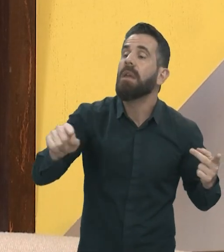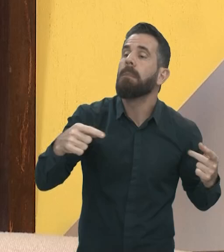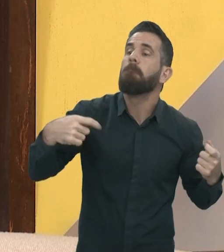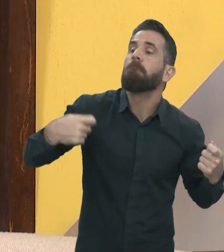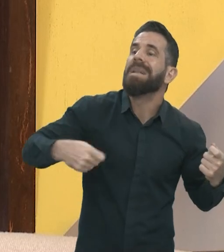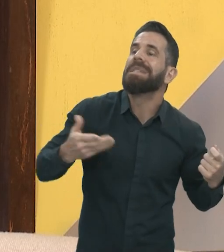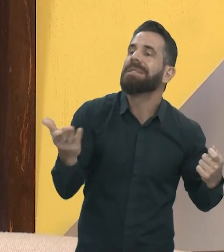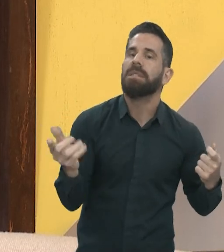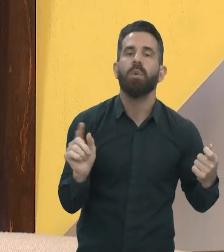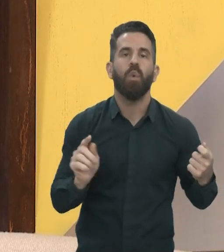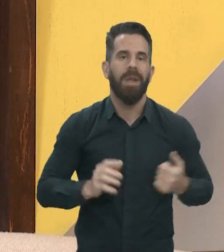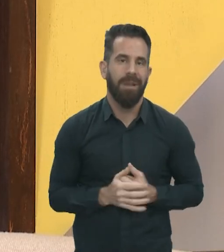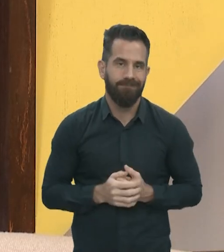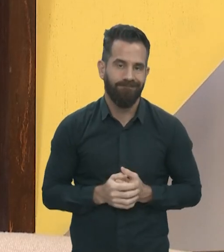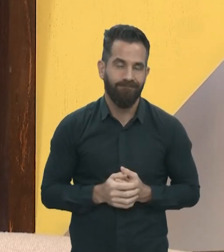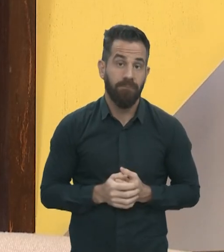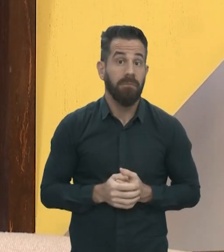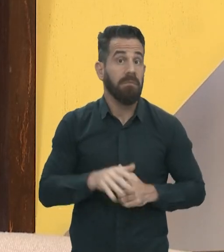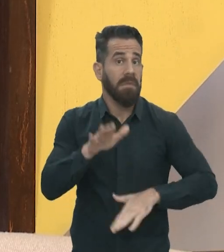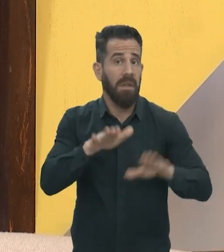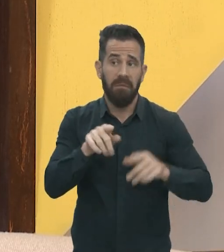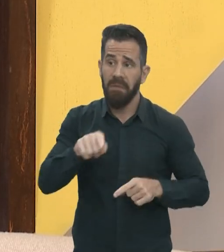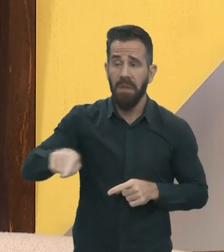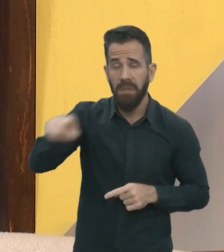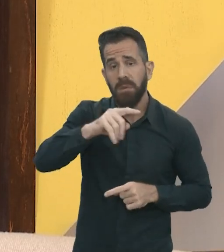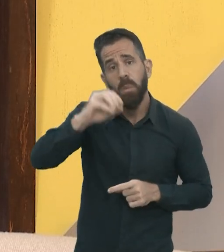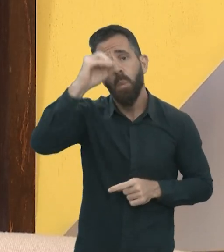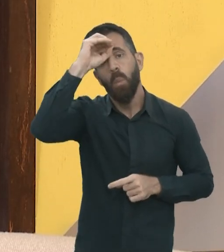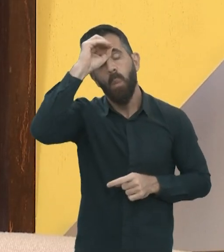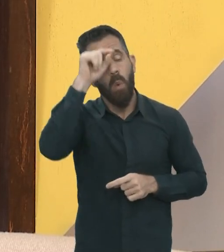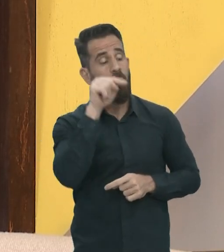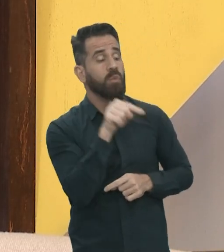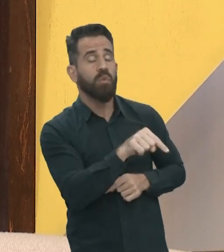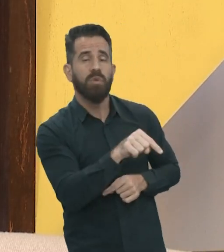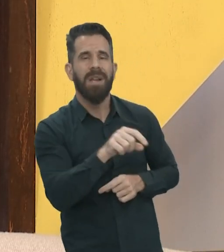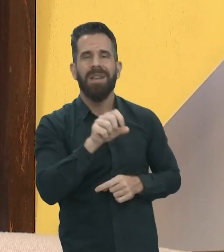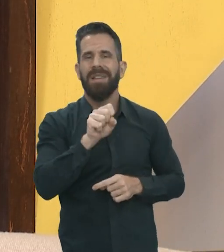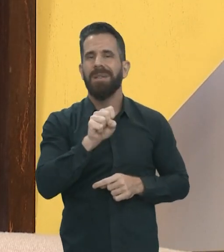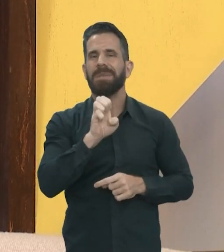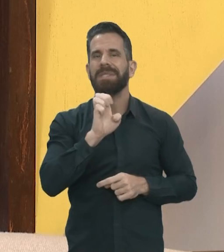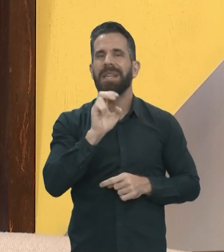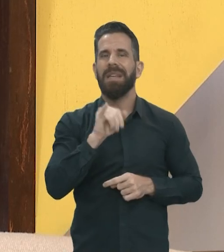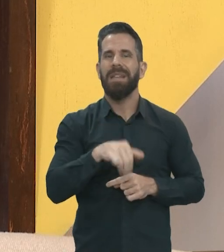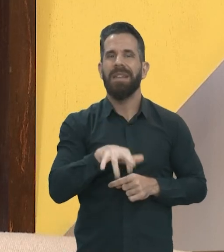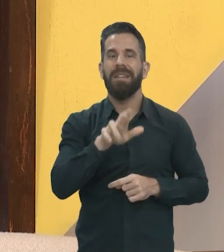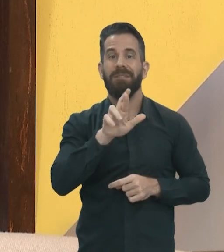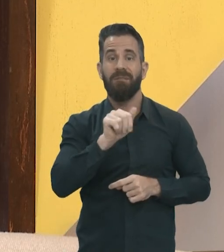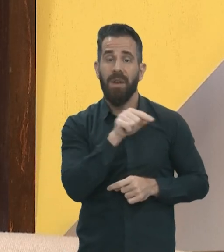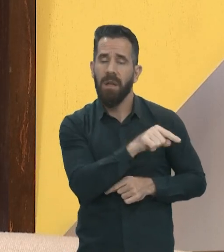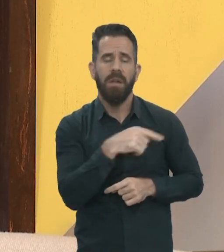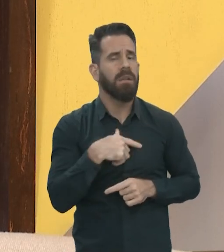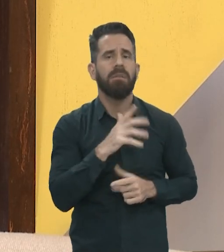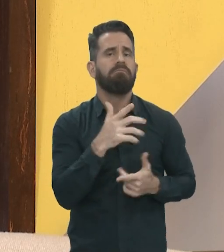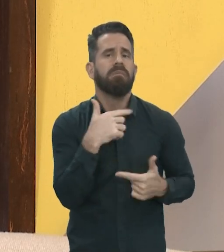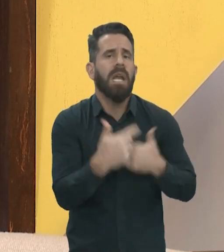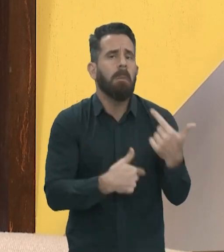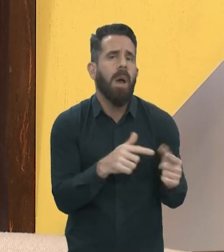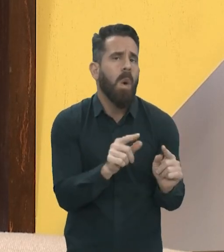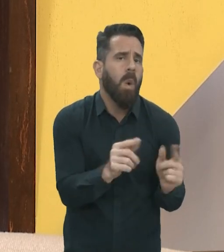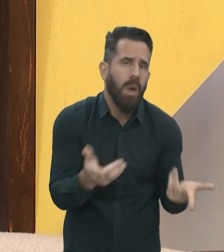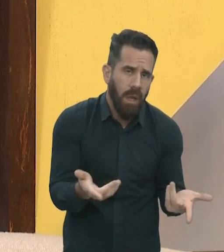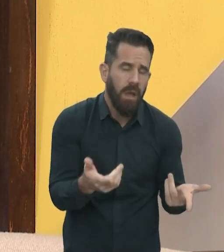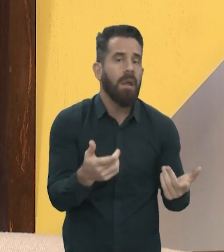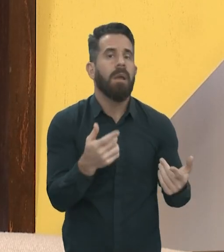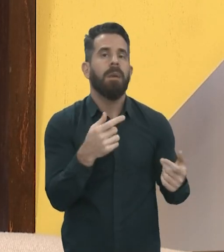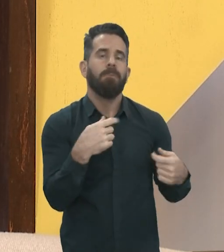sempre conhece o potencial e o trabalho da CEINFRA, então nós queremos valorizar o trabalho da CEINFRA, o trabalho da Secretaria de Infraestrutura,